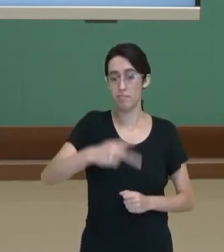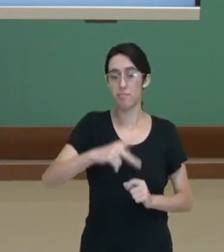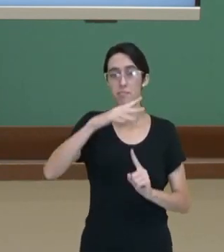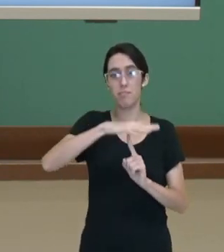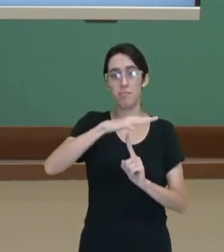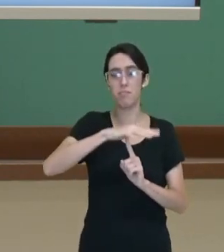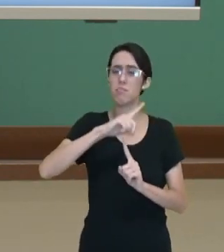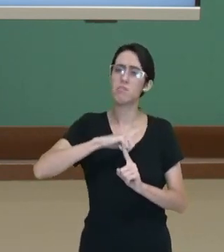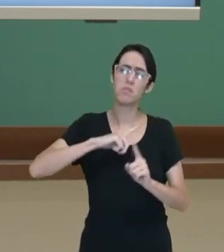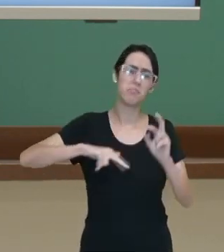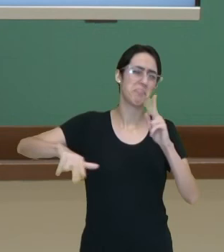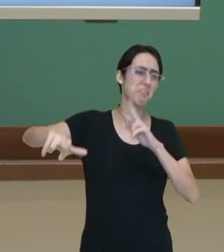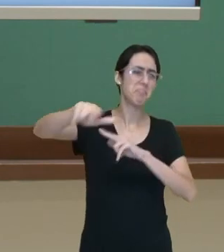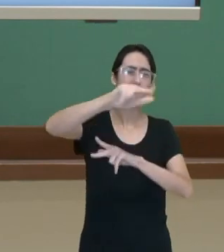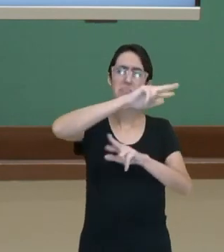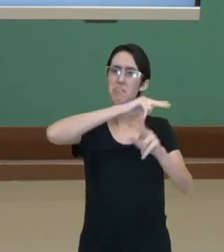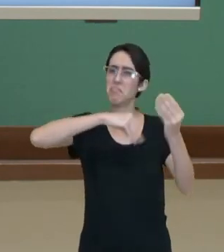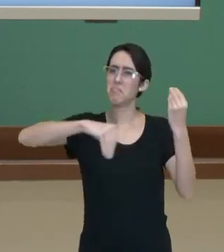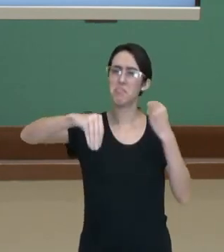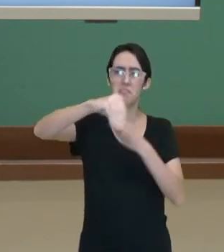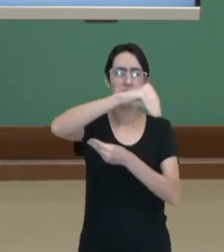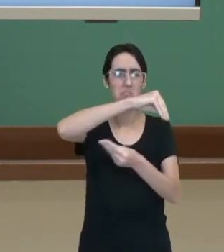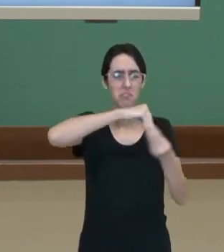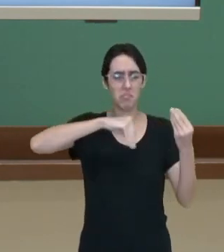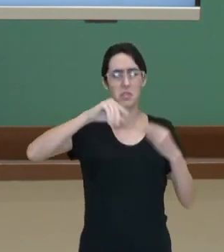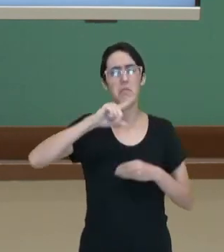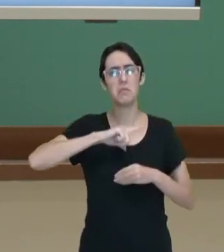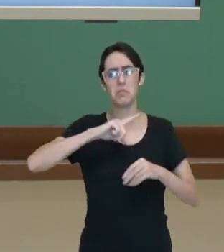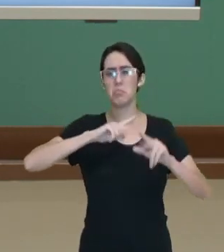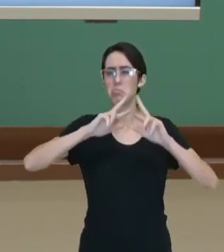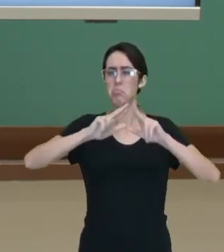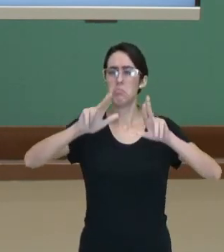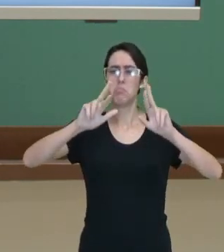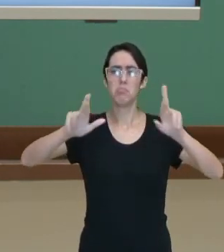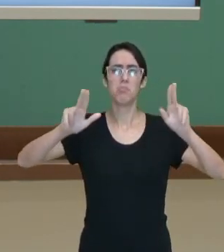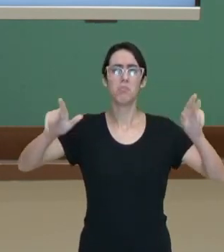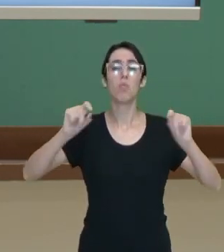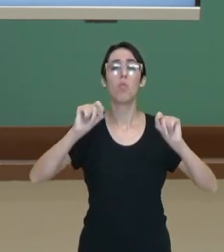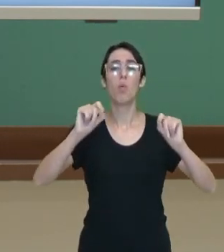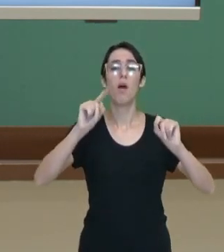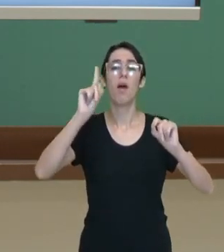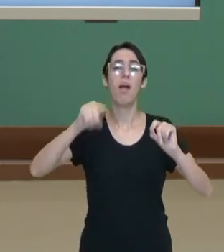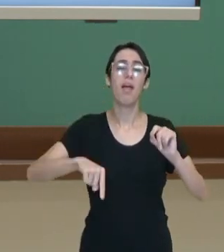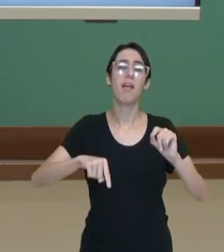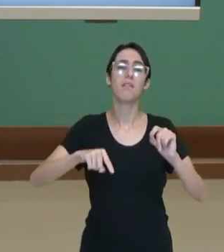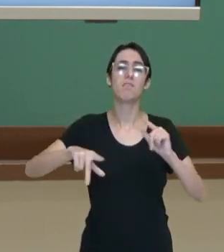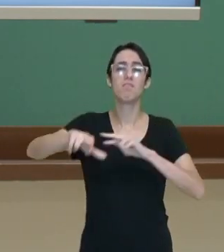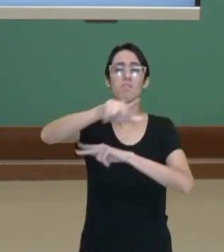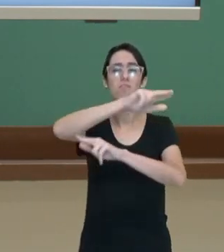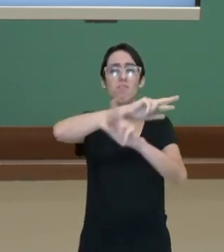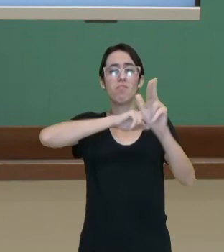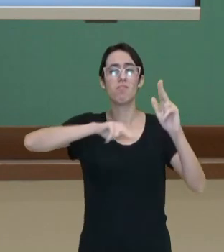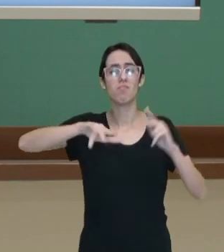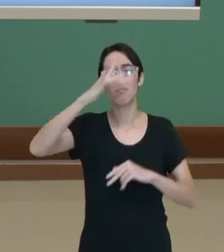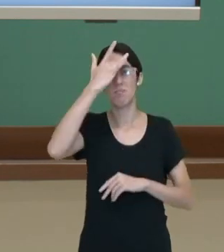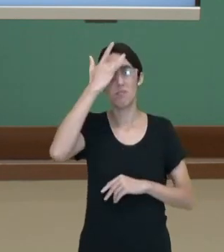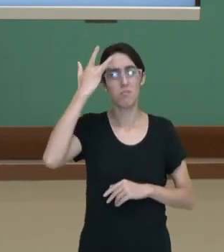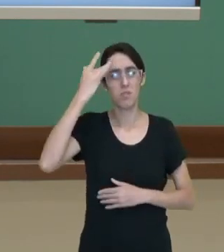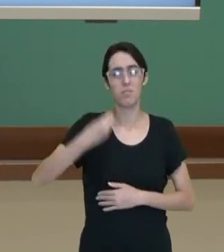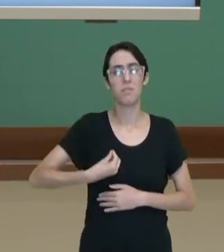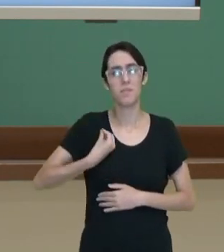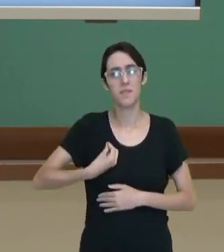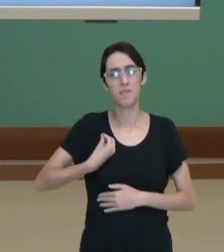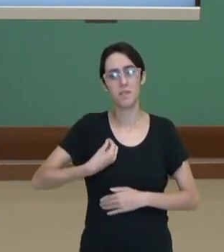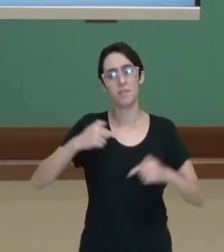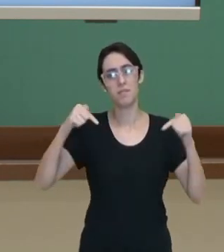é diversificada e essa diversidade se dá aí às ondas, né, migratórias que o Paraná